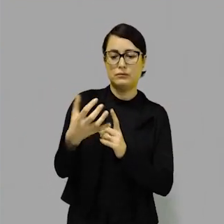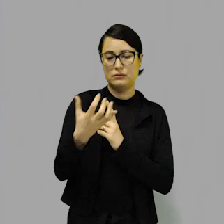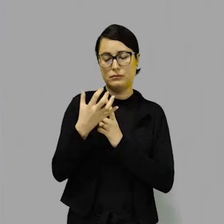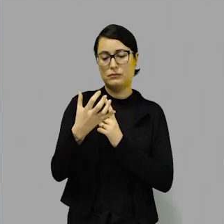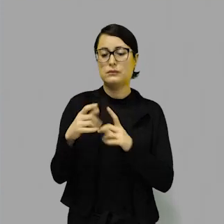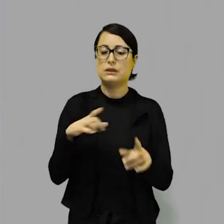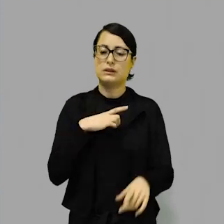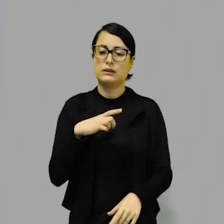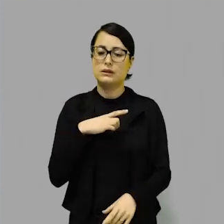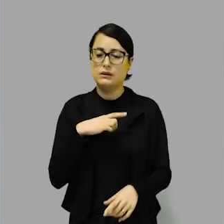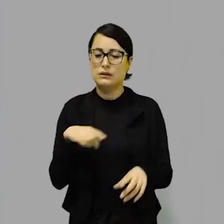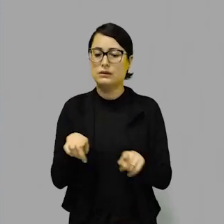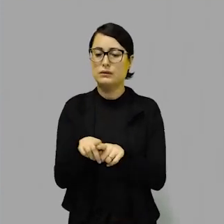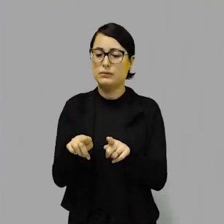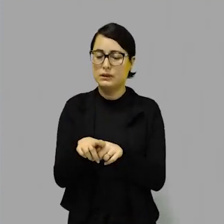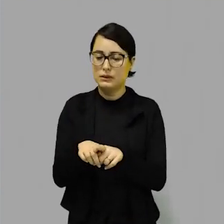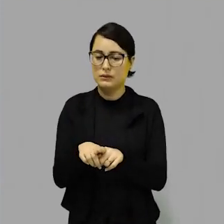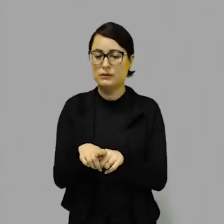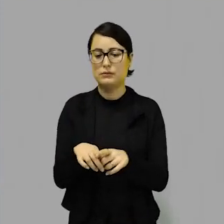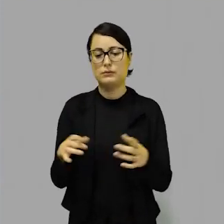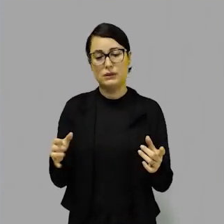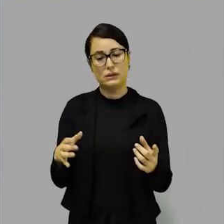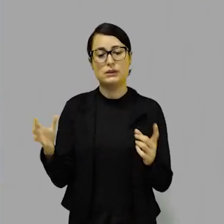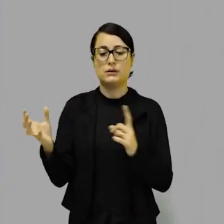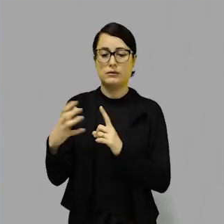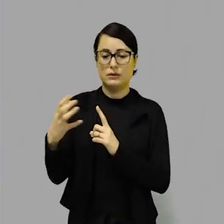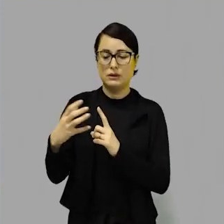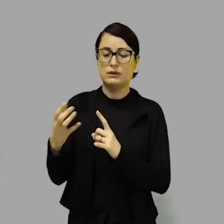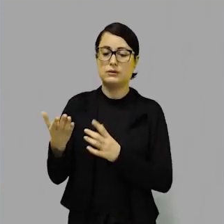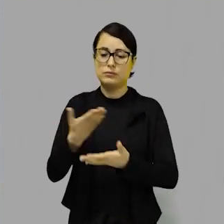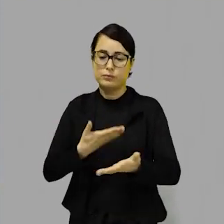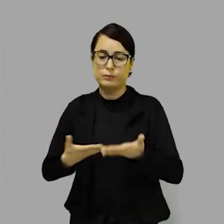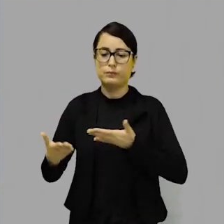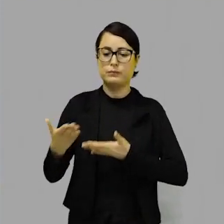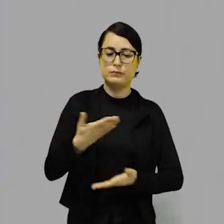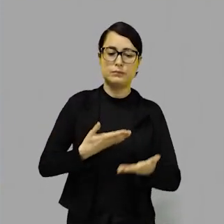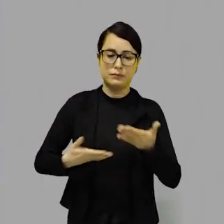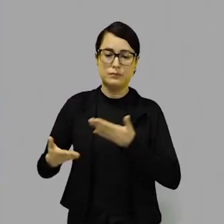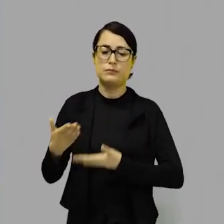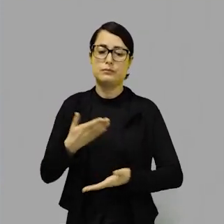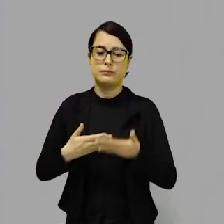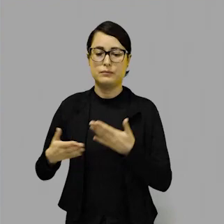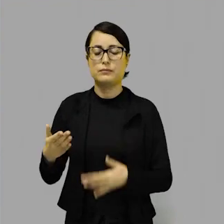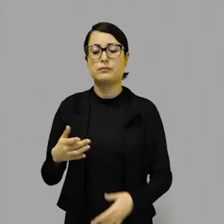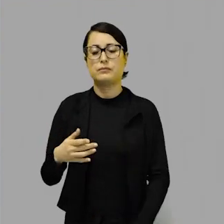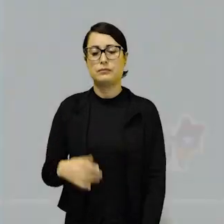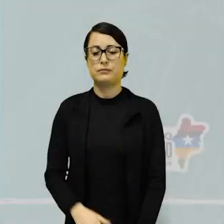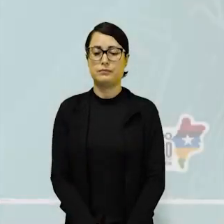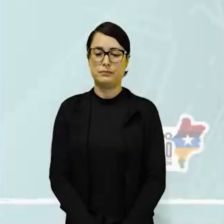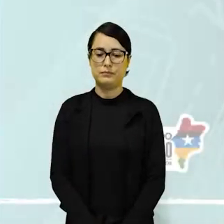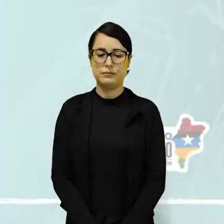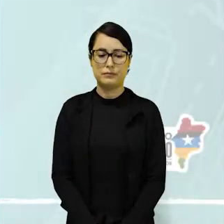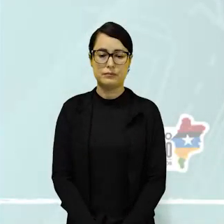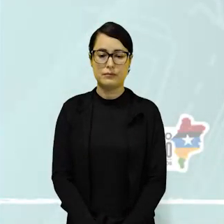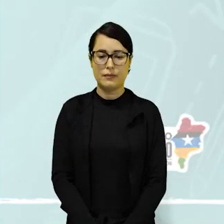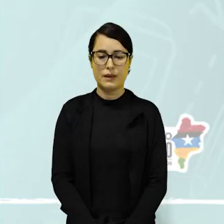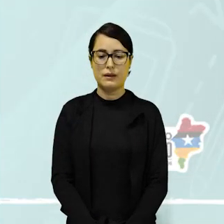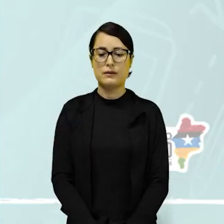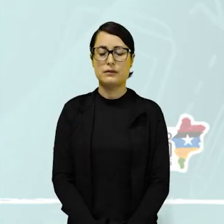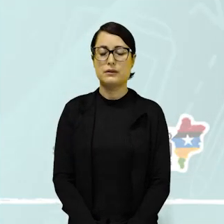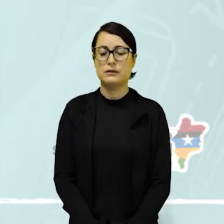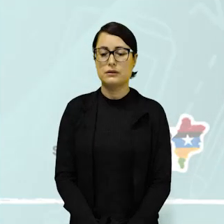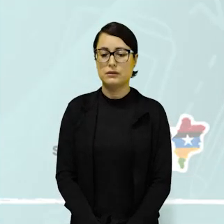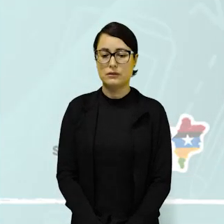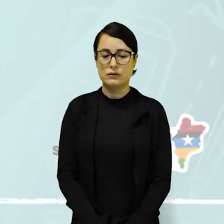uma predominância, mas é uma influência que é recíproca. É uma influência que é, portanto, mútua. O